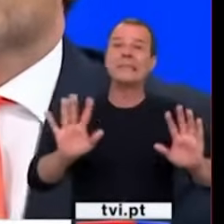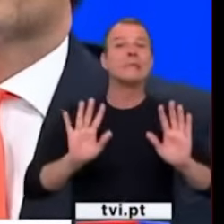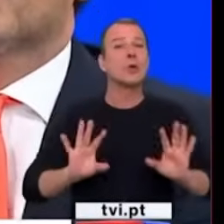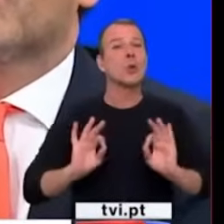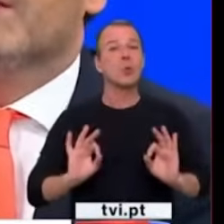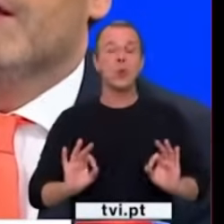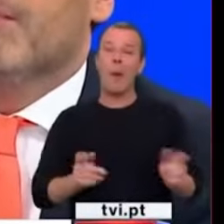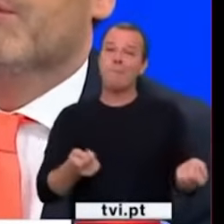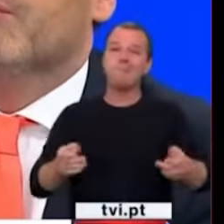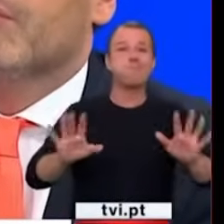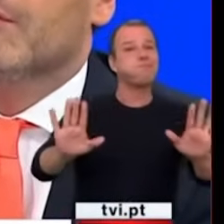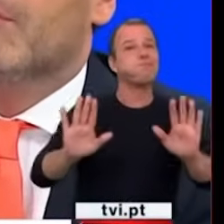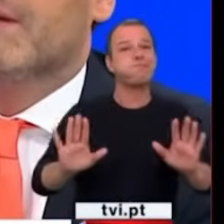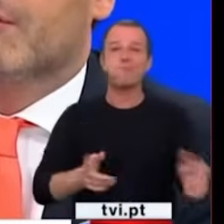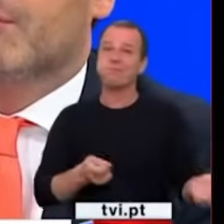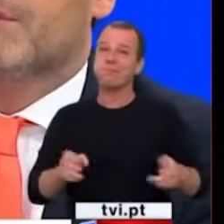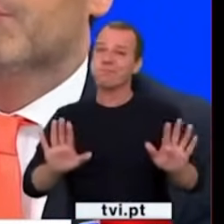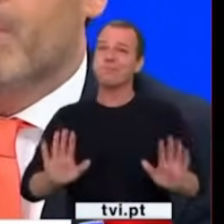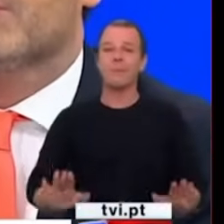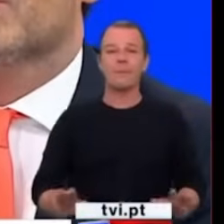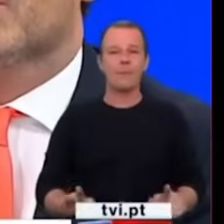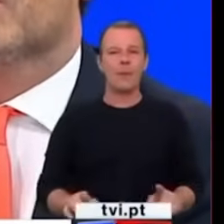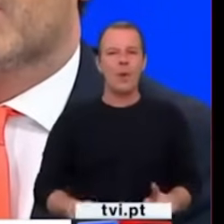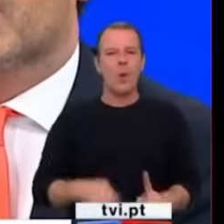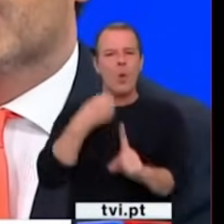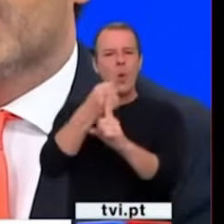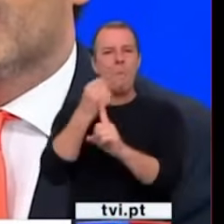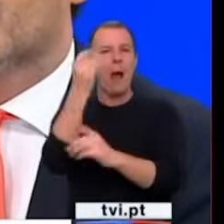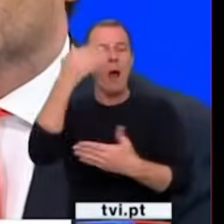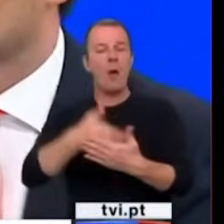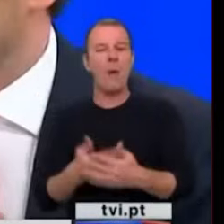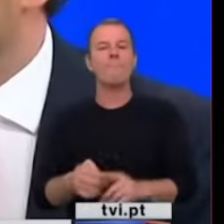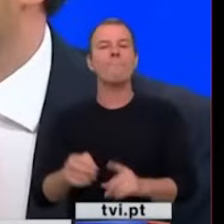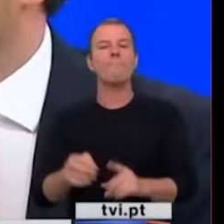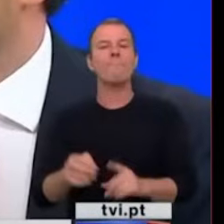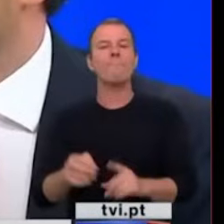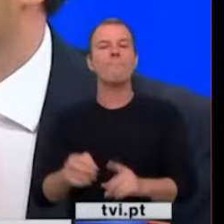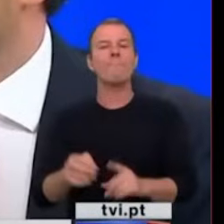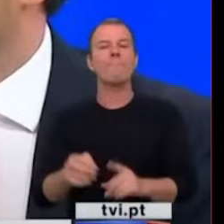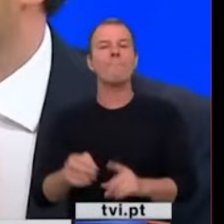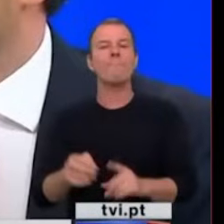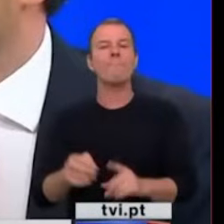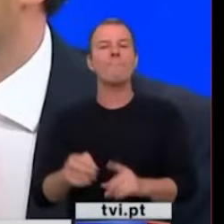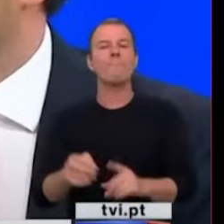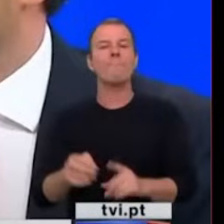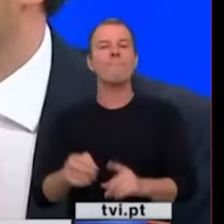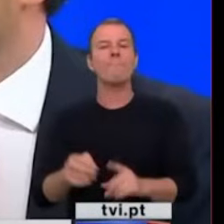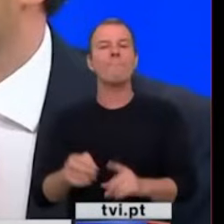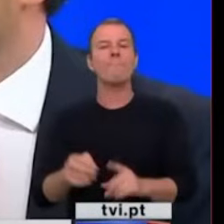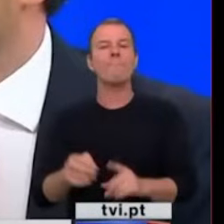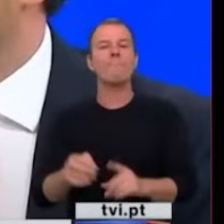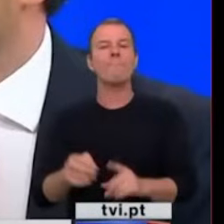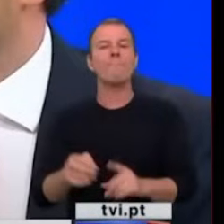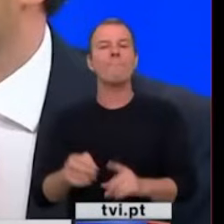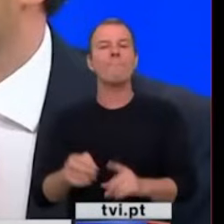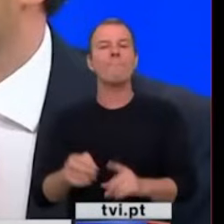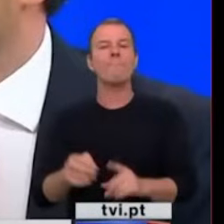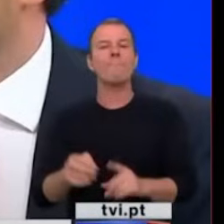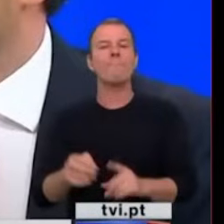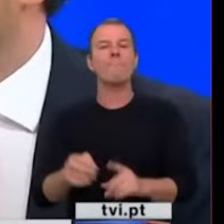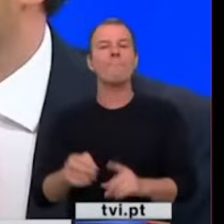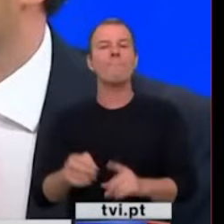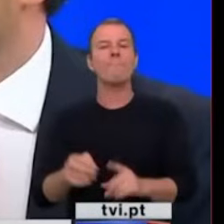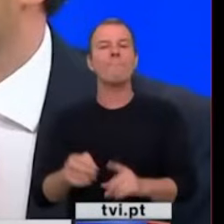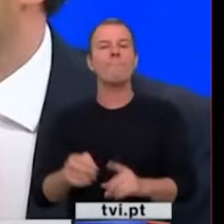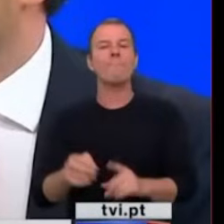vamos fugir o grande combate à corrupção esporta giró Vocês ouviram aqui ouviram Aqui o André Ventura detalhar alguma